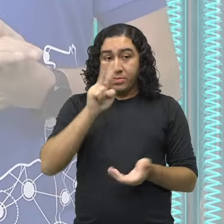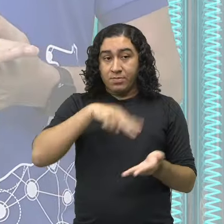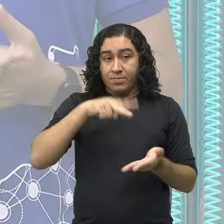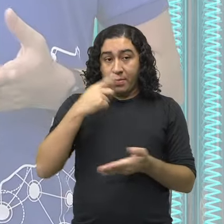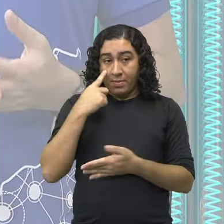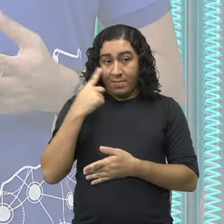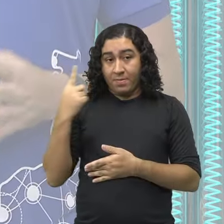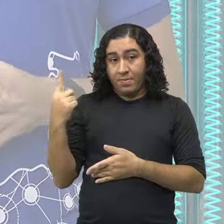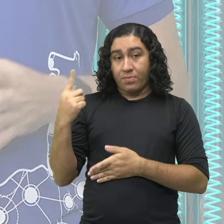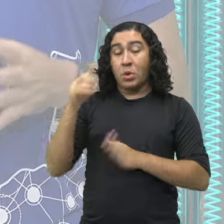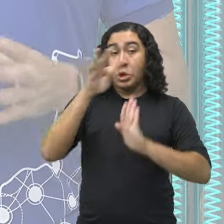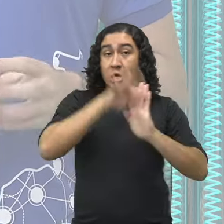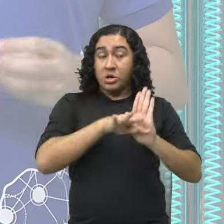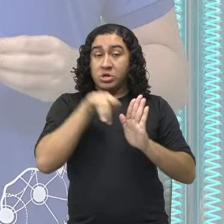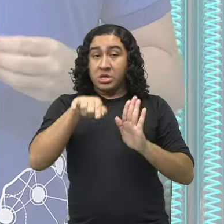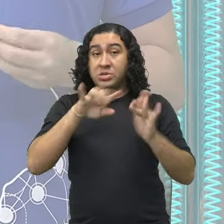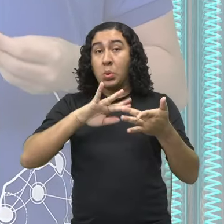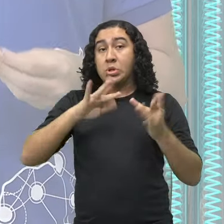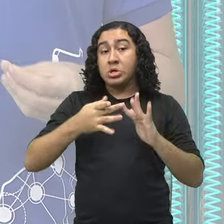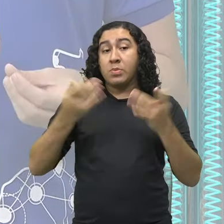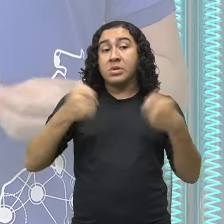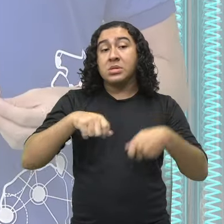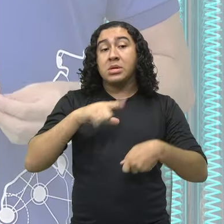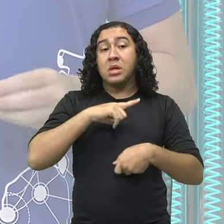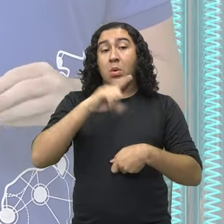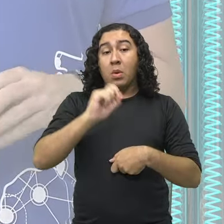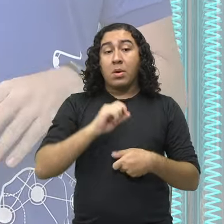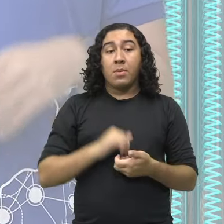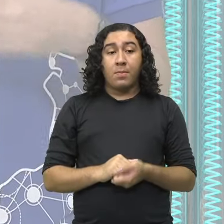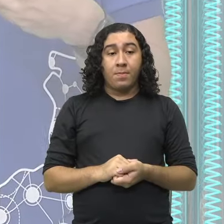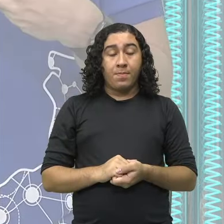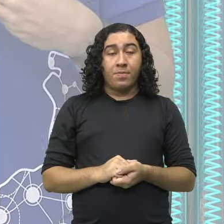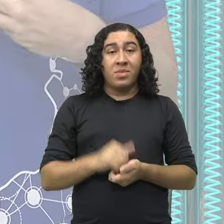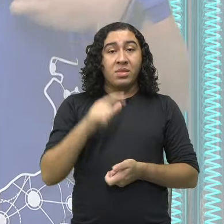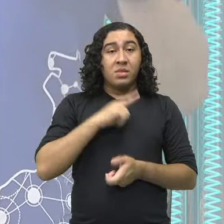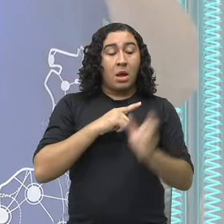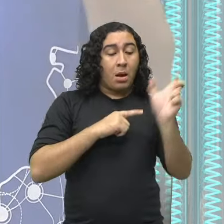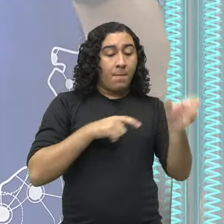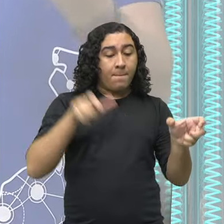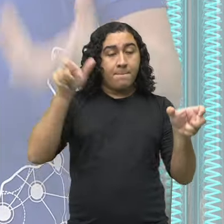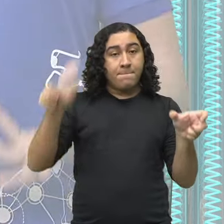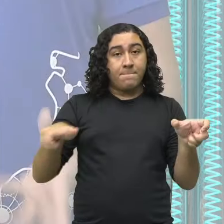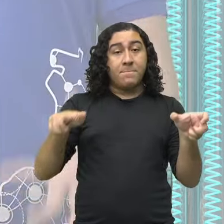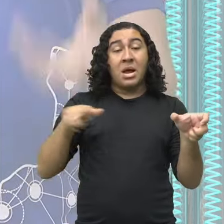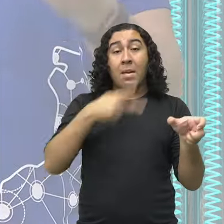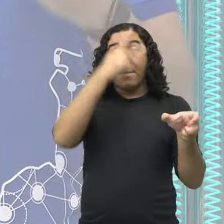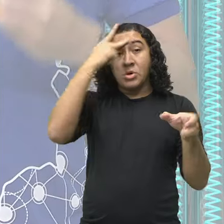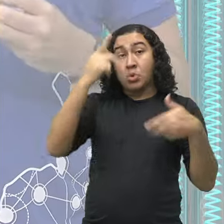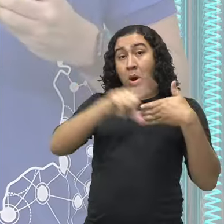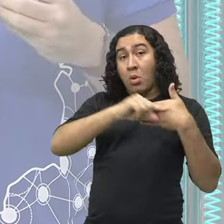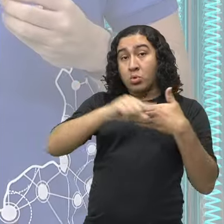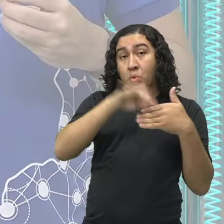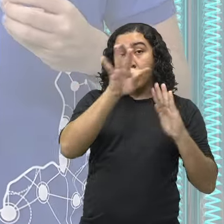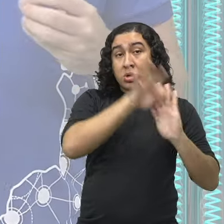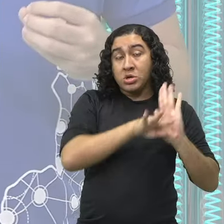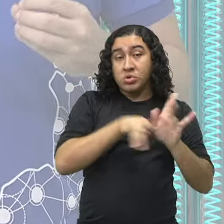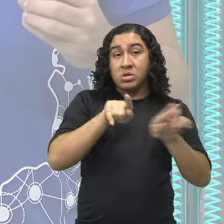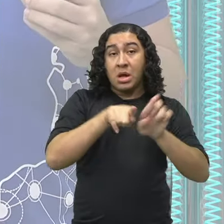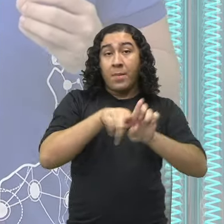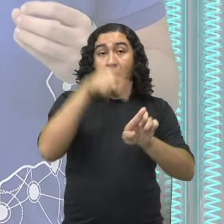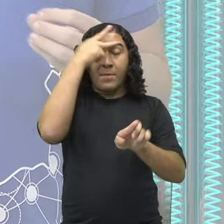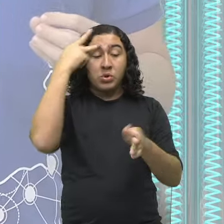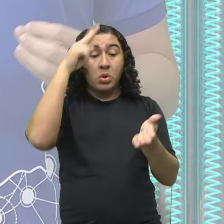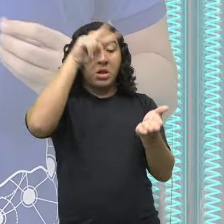no texto humorístico, então, é preciso haver a interlocução entre o emissor, quem está falando, e o receptor, quem